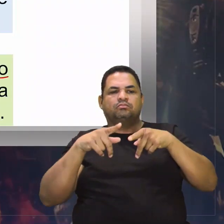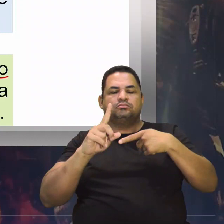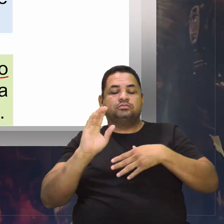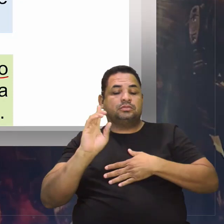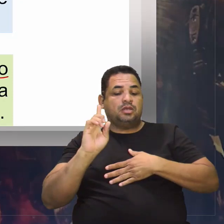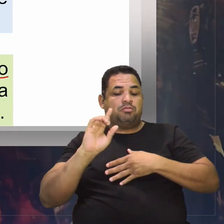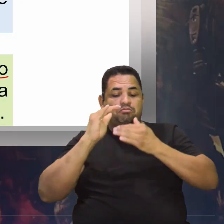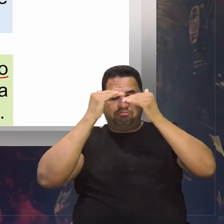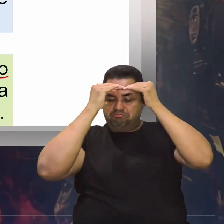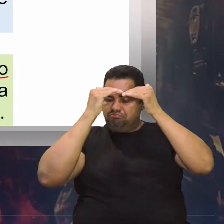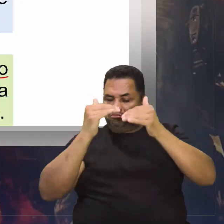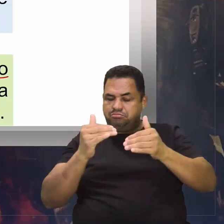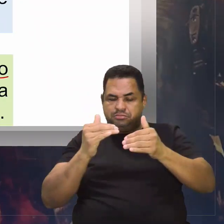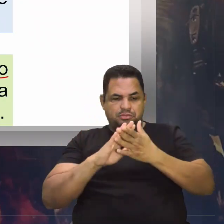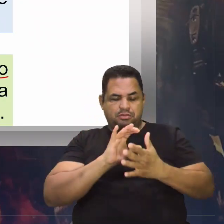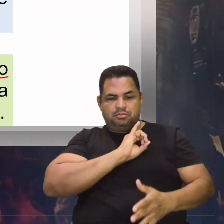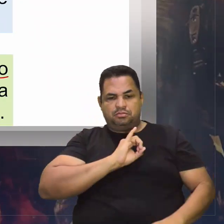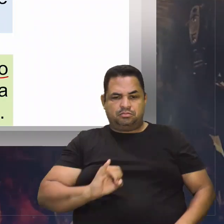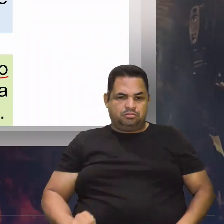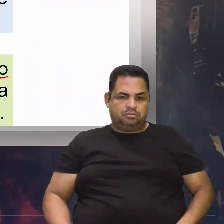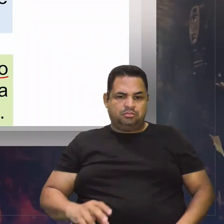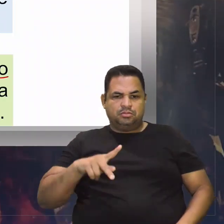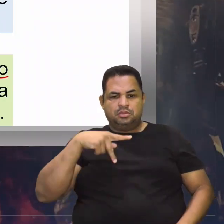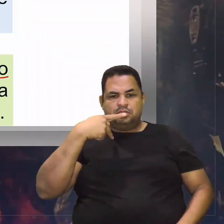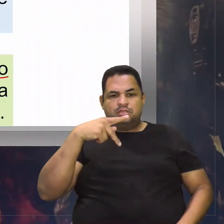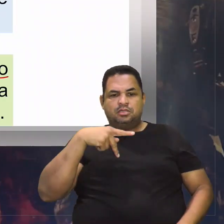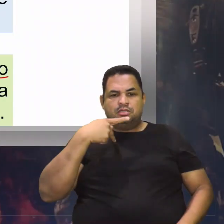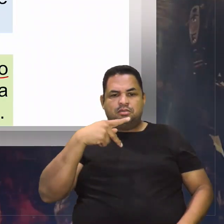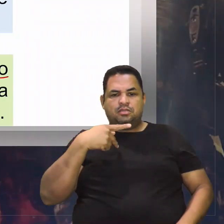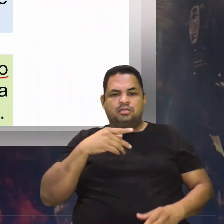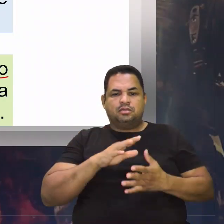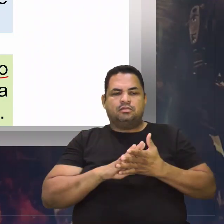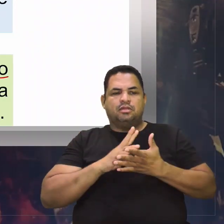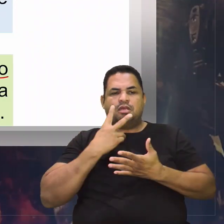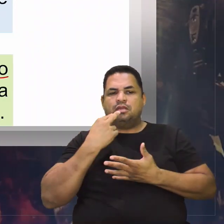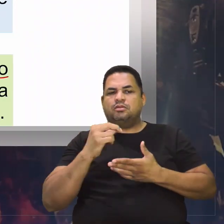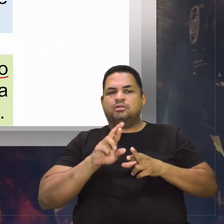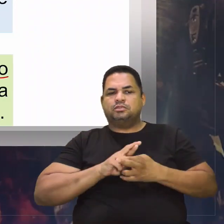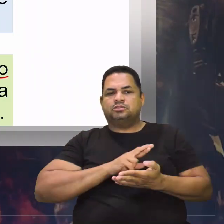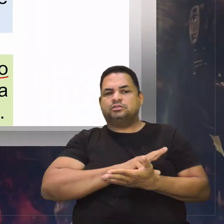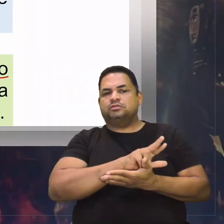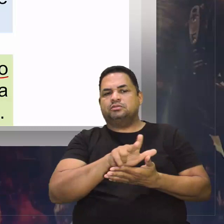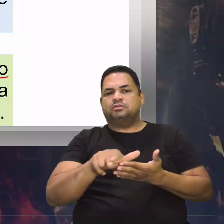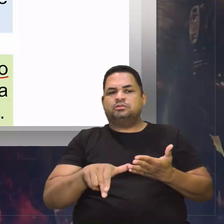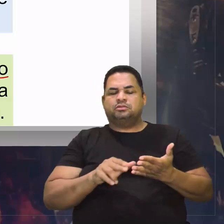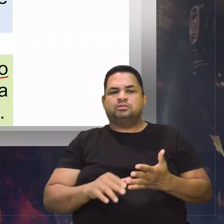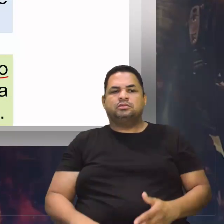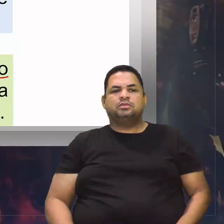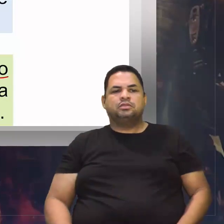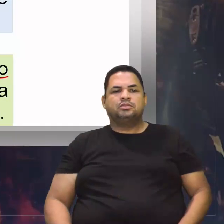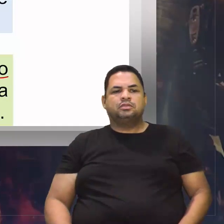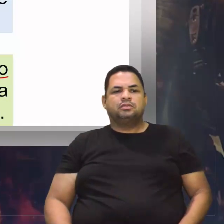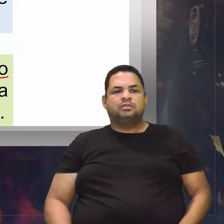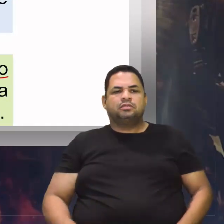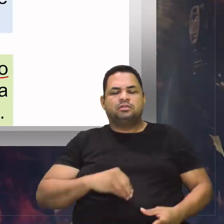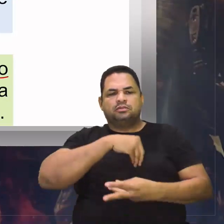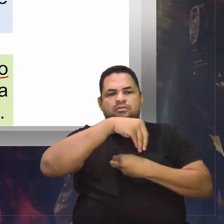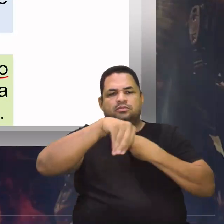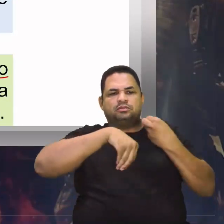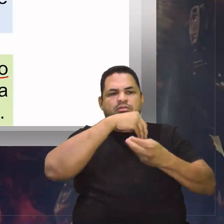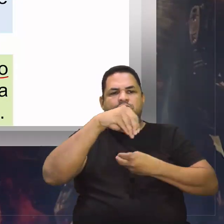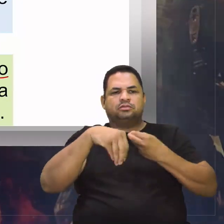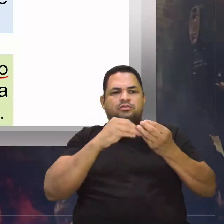império. Um povo que falava línguas diversas. Línguas, uma mistura